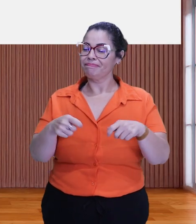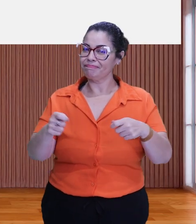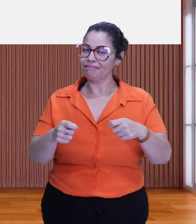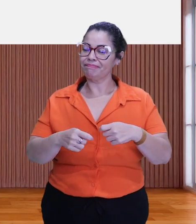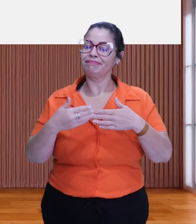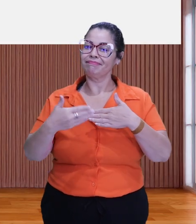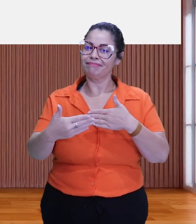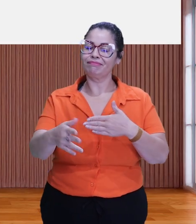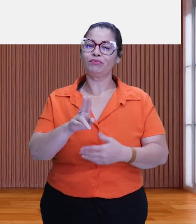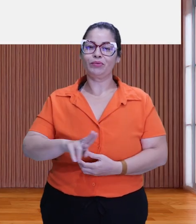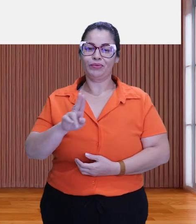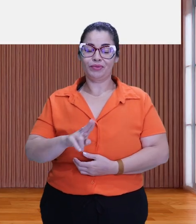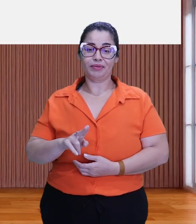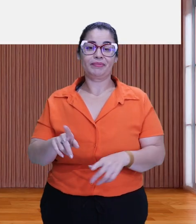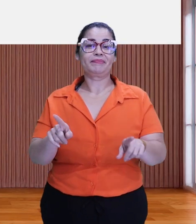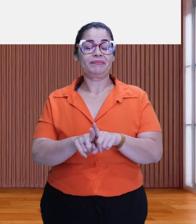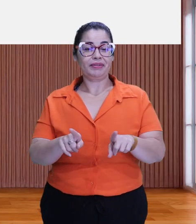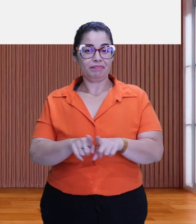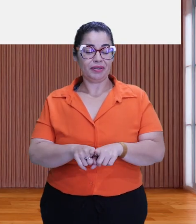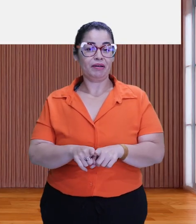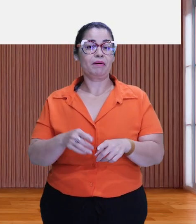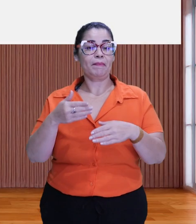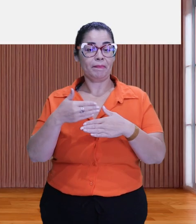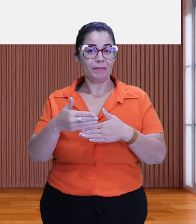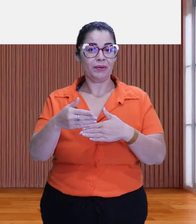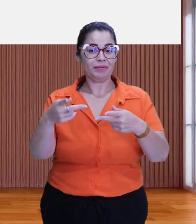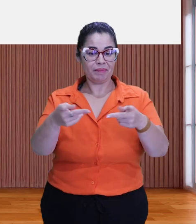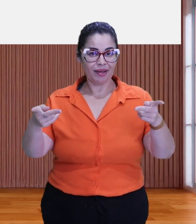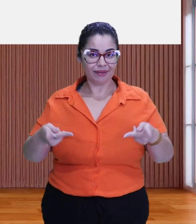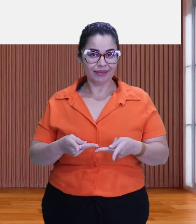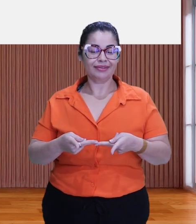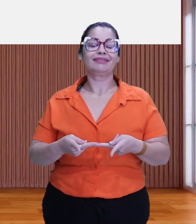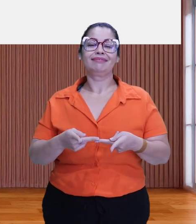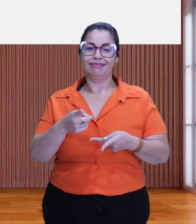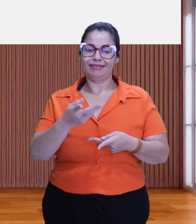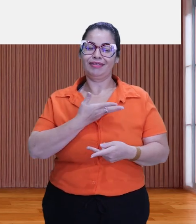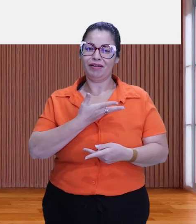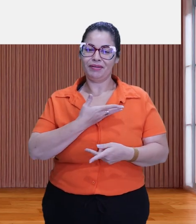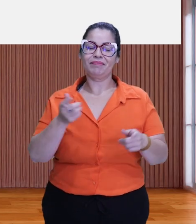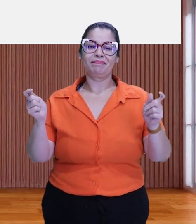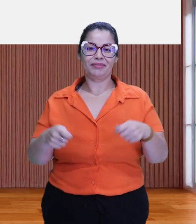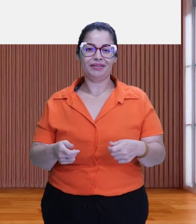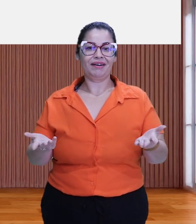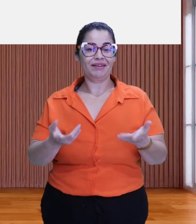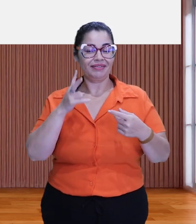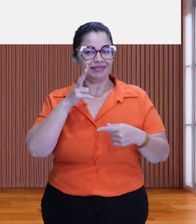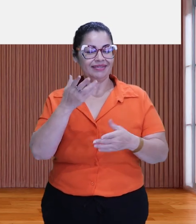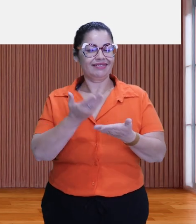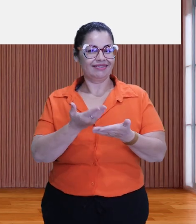vai conseguir usar no seu dia a dia, inclusive na próxima pizzada com os amigos.